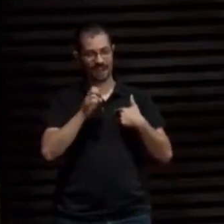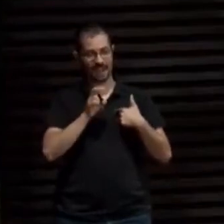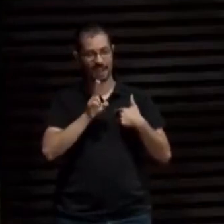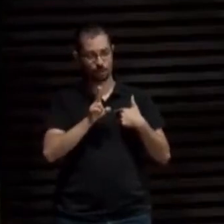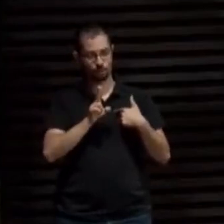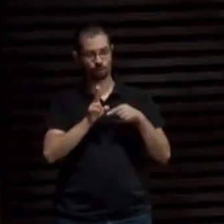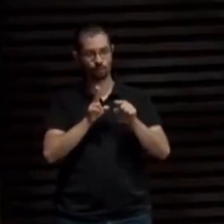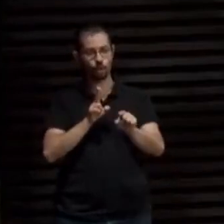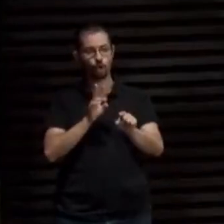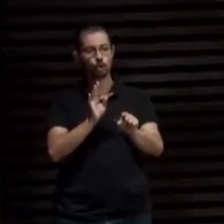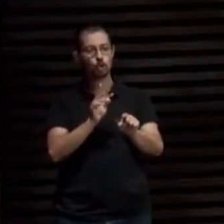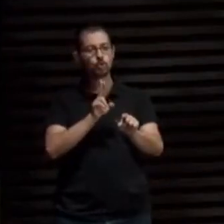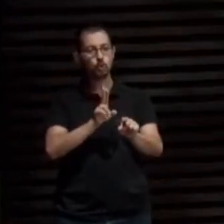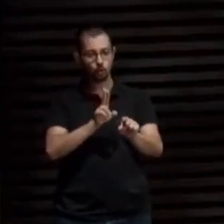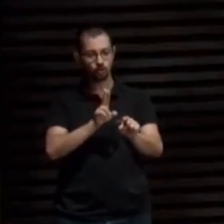ele.